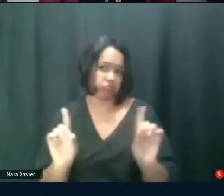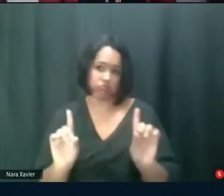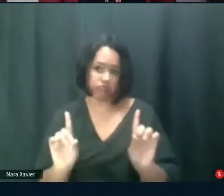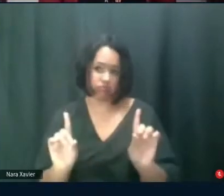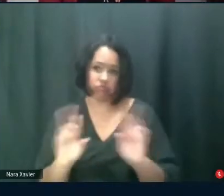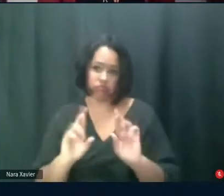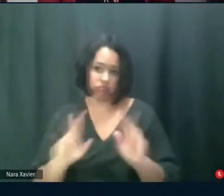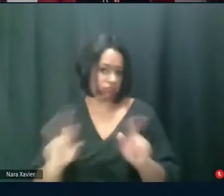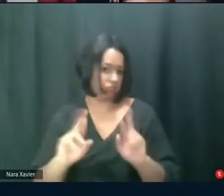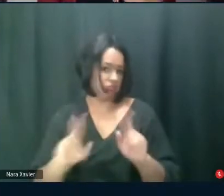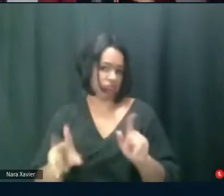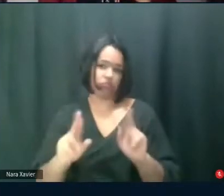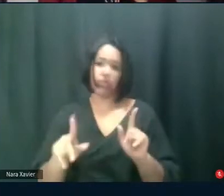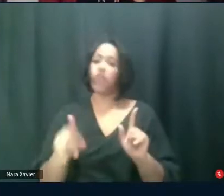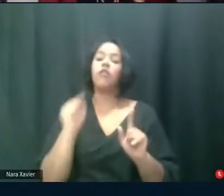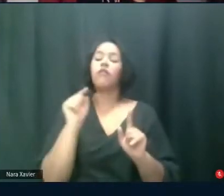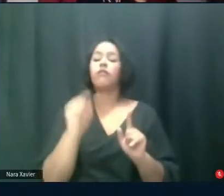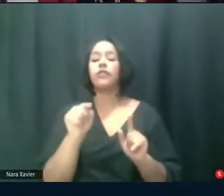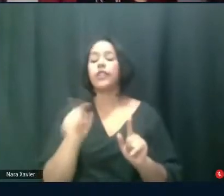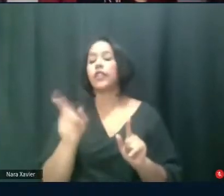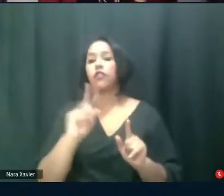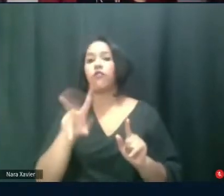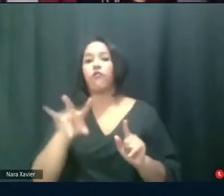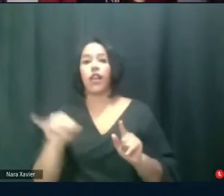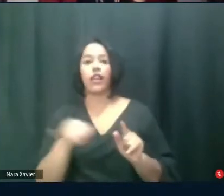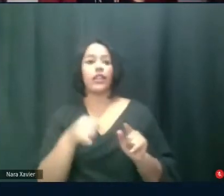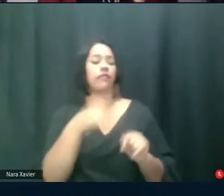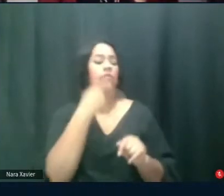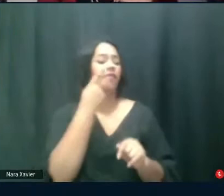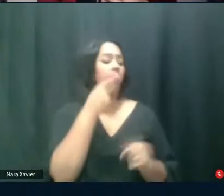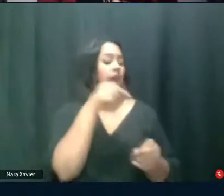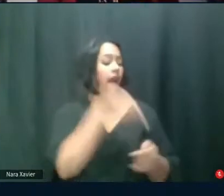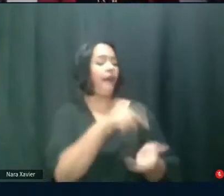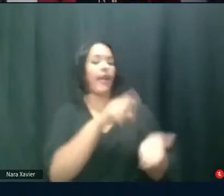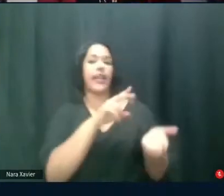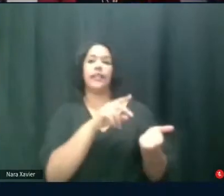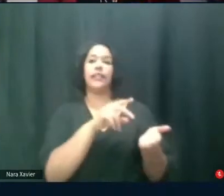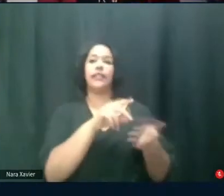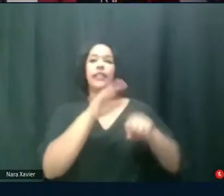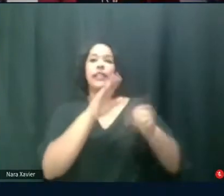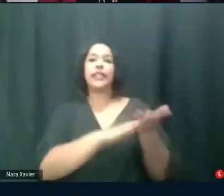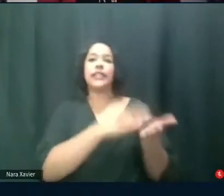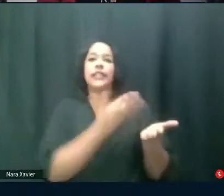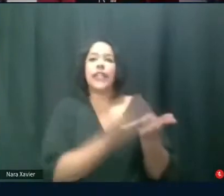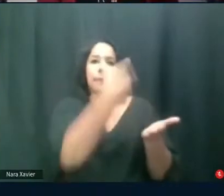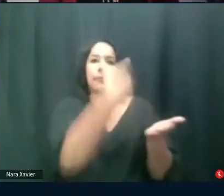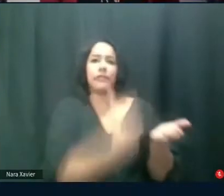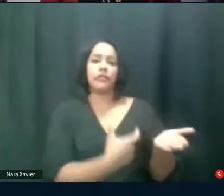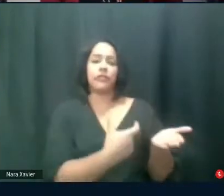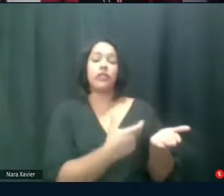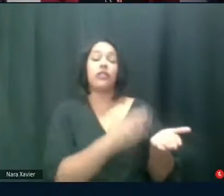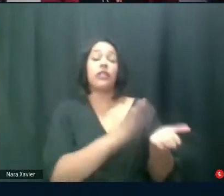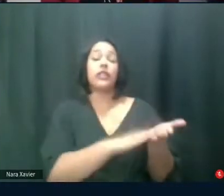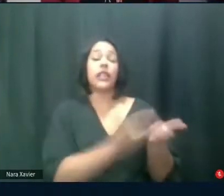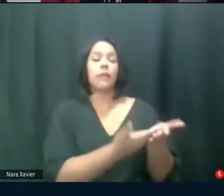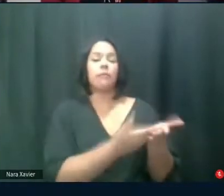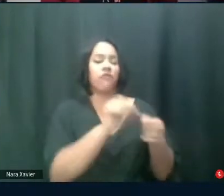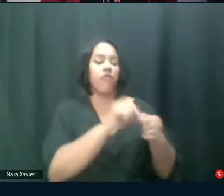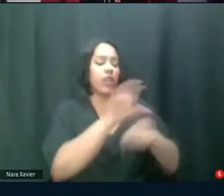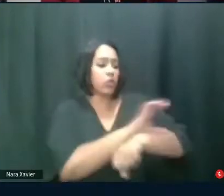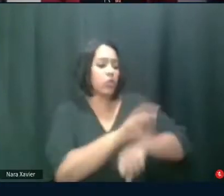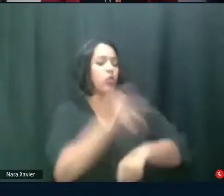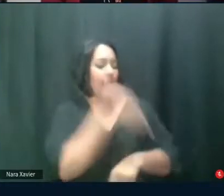Porque você não vai discutir isso. Ah, os intérpretes que fazem o curso, esses são profissionais, aqueles não são. Não é esse o